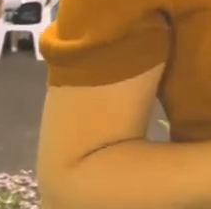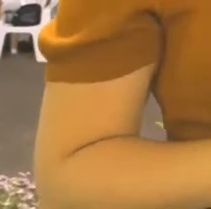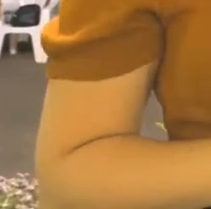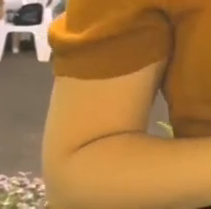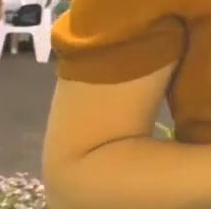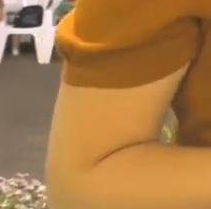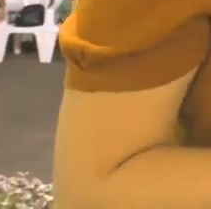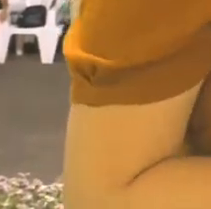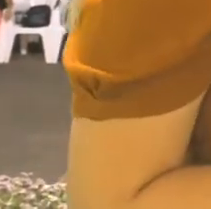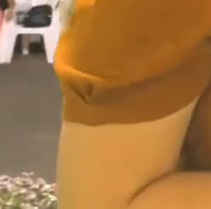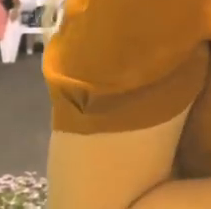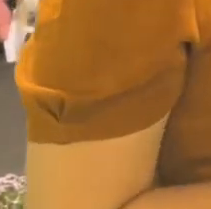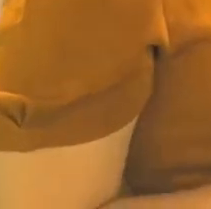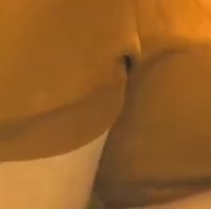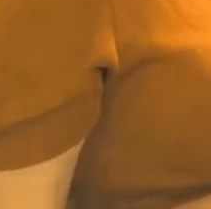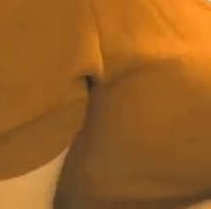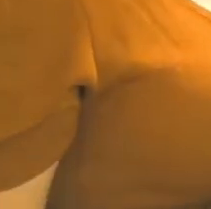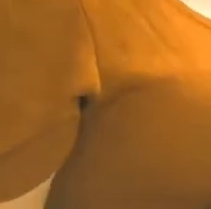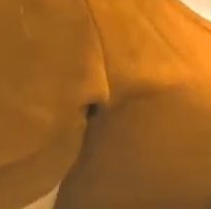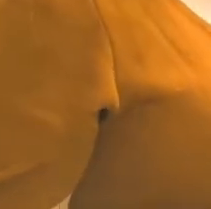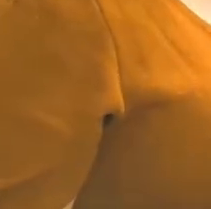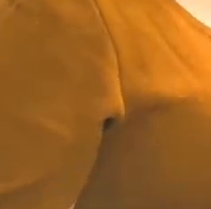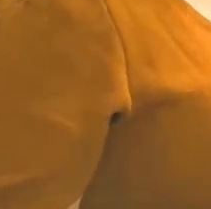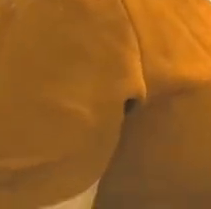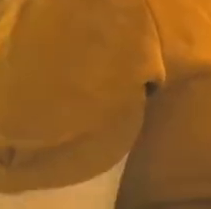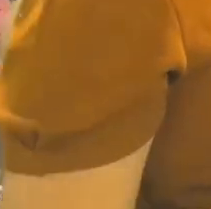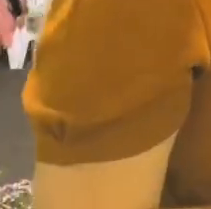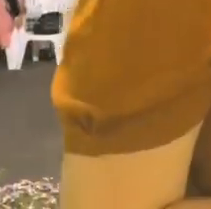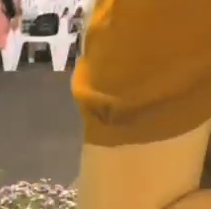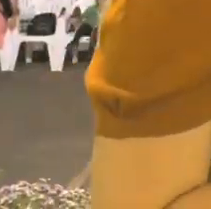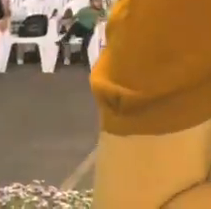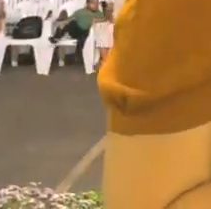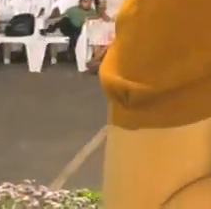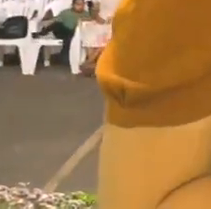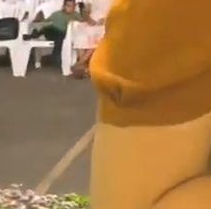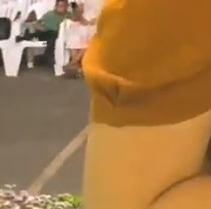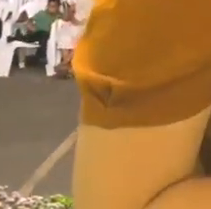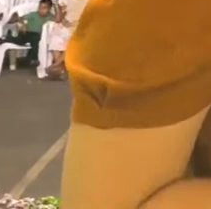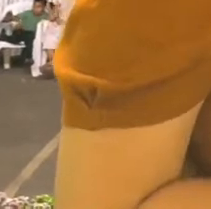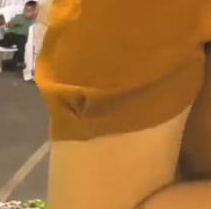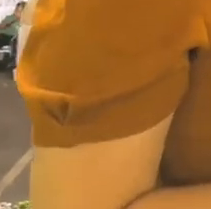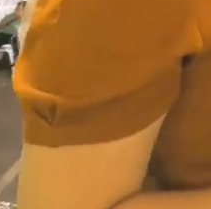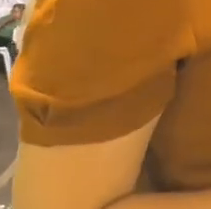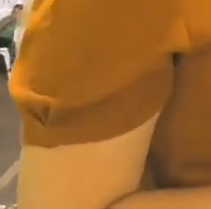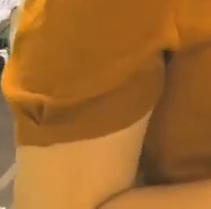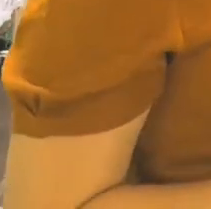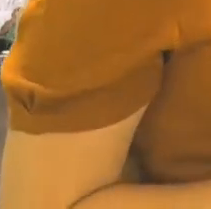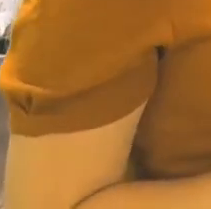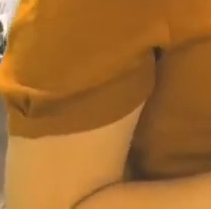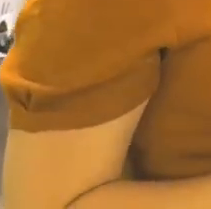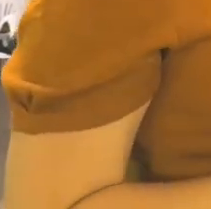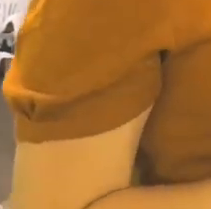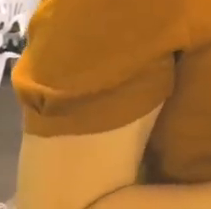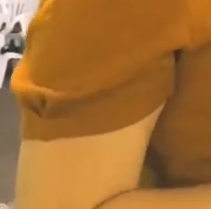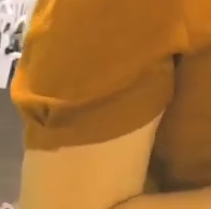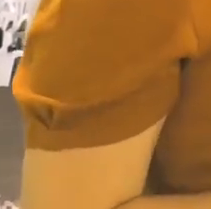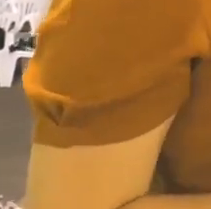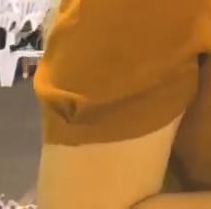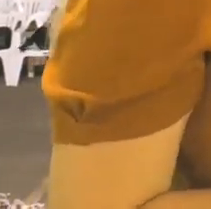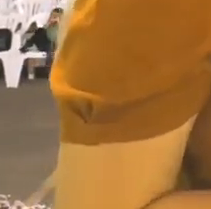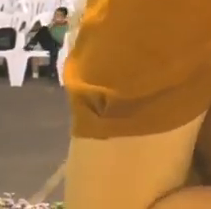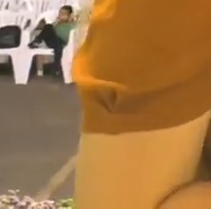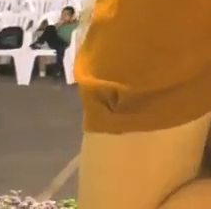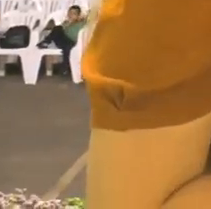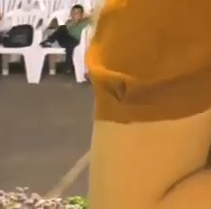do estado tem entendido propósito desse trabalho e tem sido parceiras e a nossa equipe é uma equipe relativamente nova né Bianca